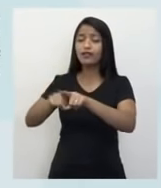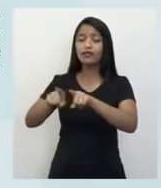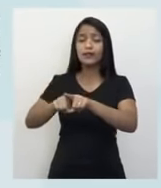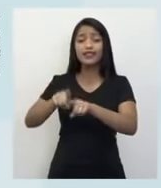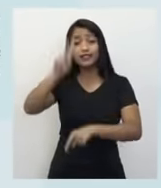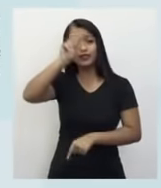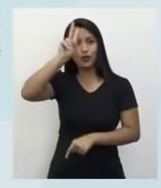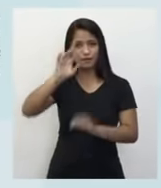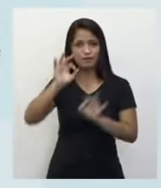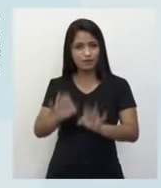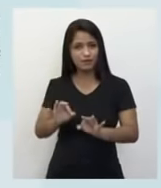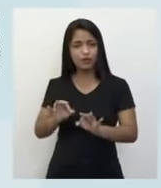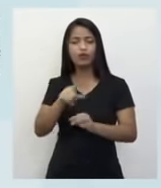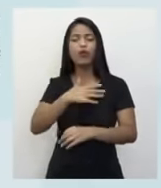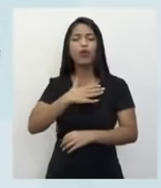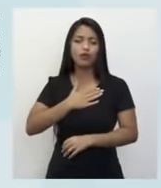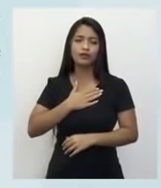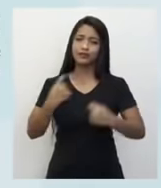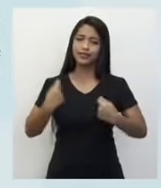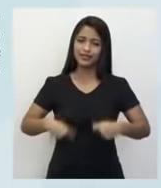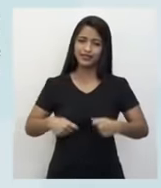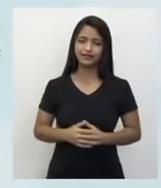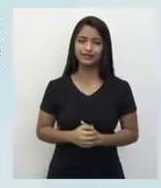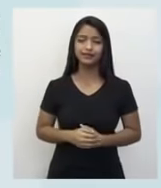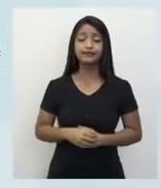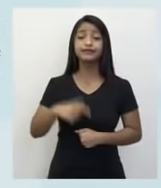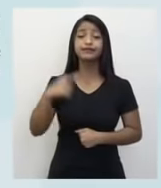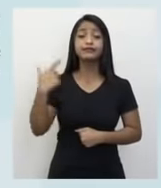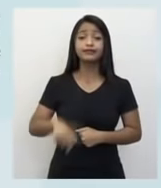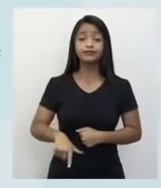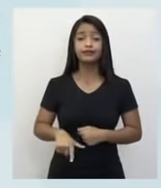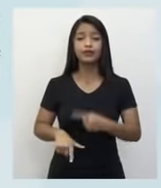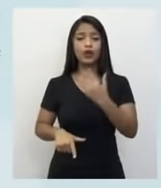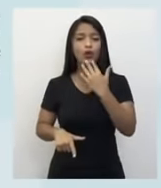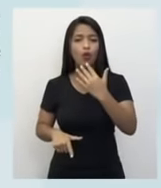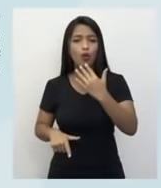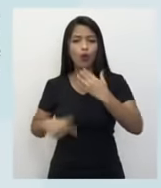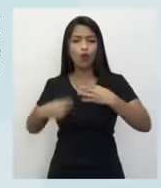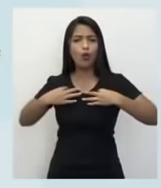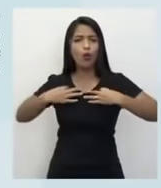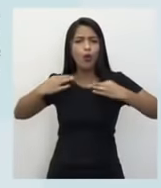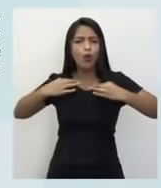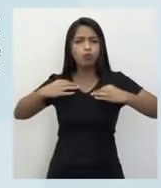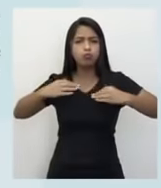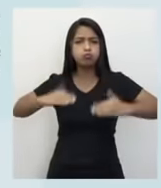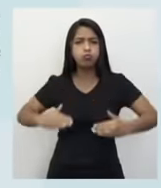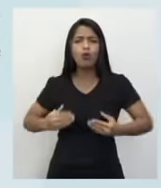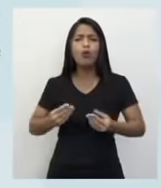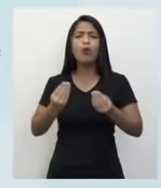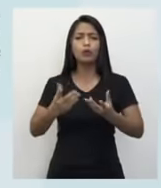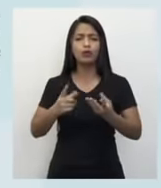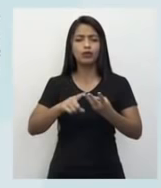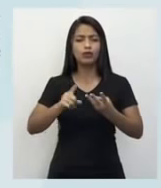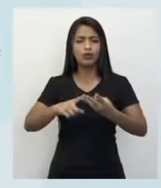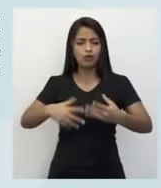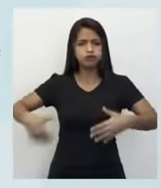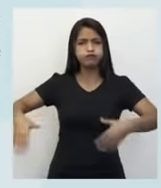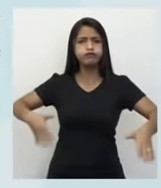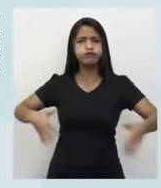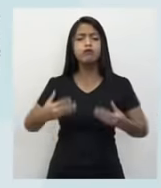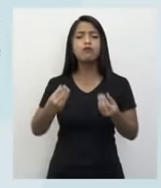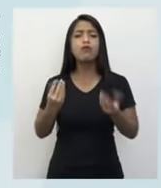gostar. Saber sobre o contato com os elementos da cor, textura, volume, contexto de tecidos,